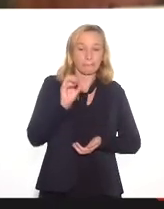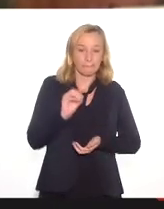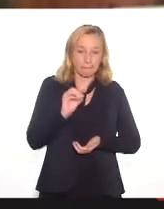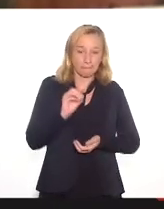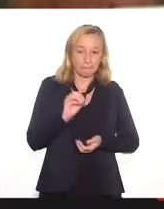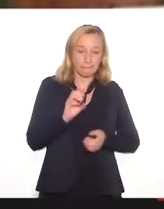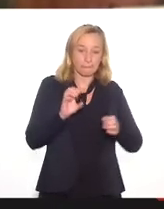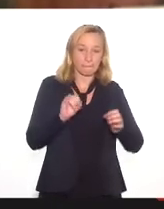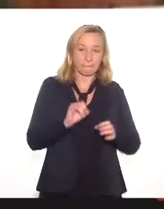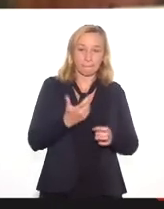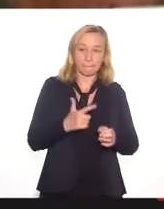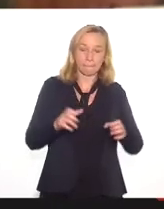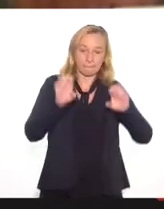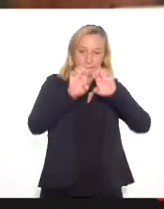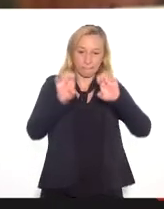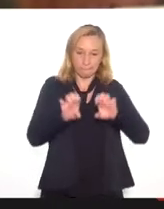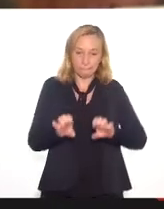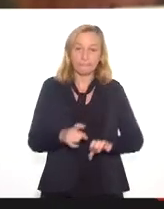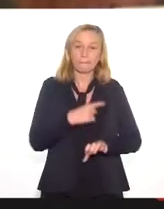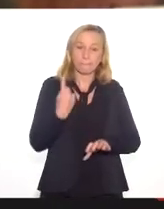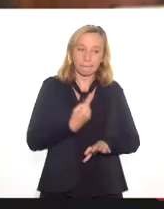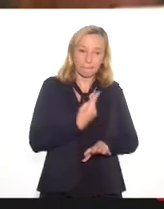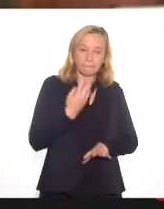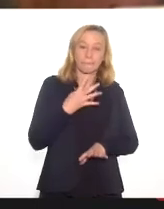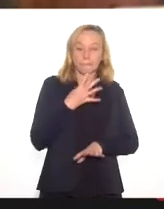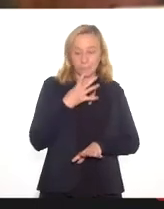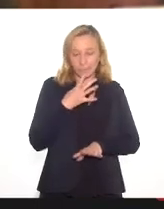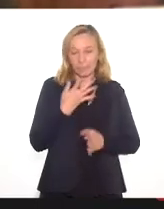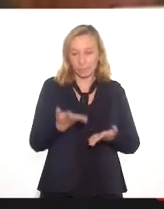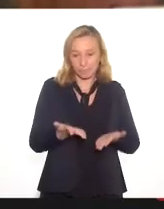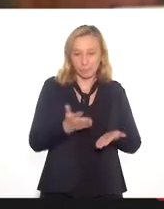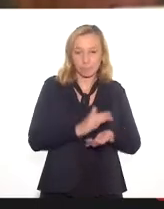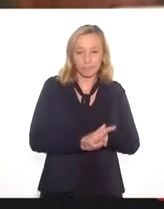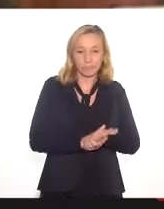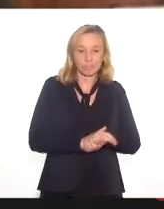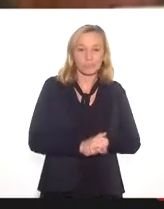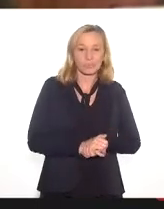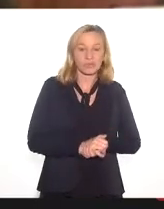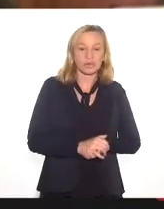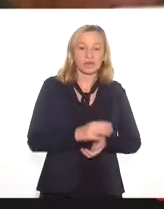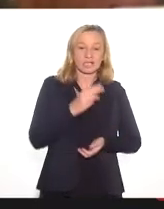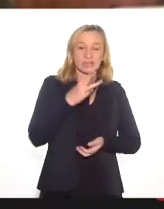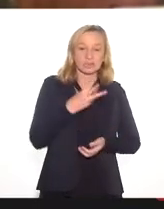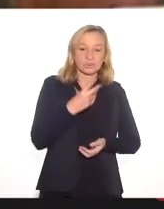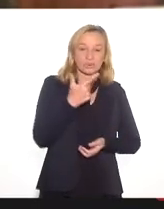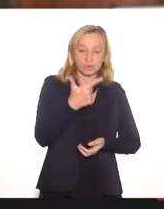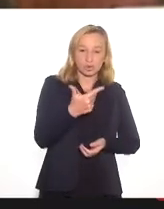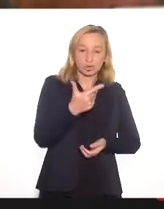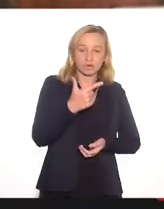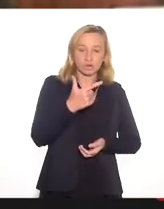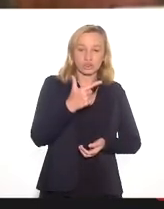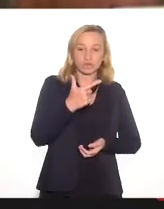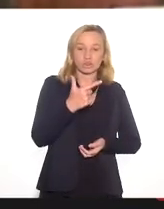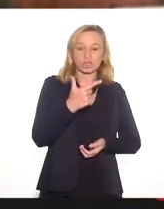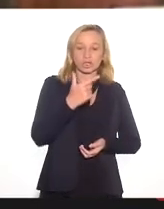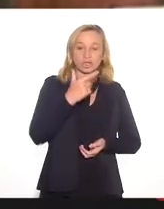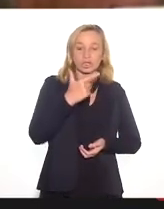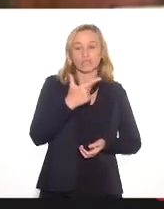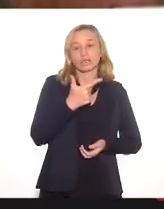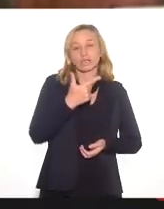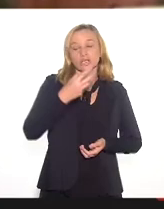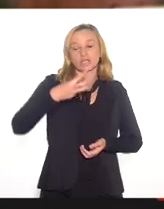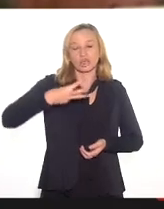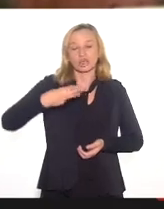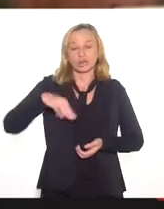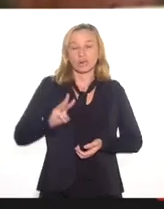infraestrutura, como nós conhecemos, um pacote de 2 trilhões e 300 bilhões de dólares na